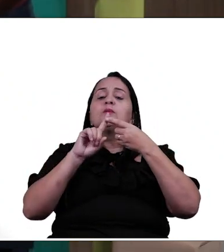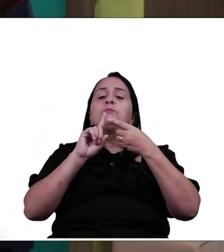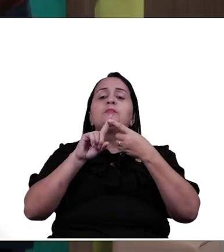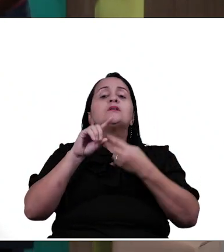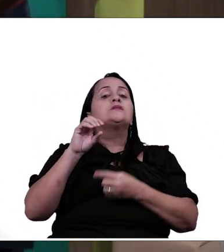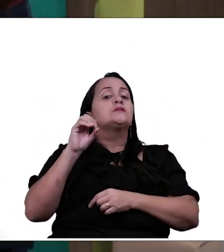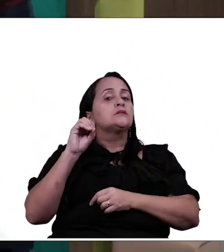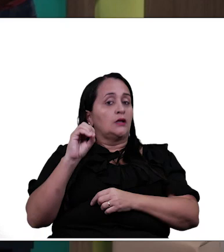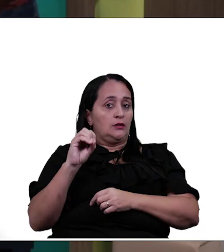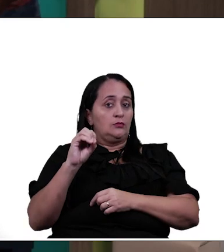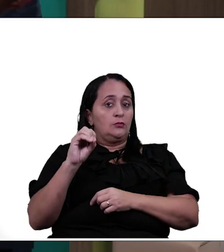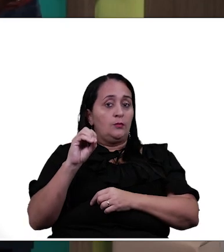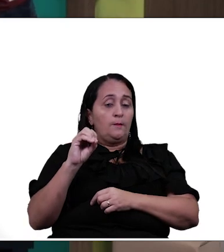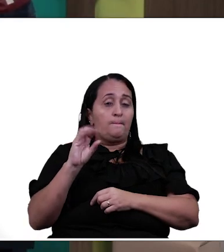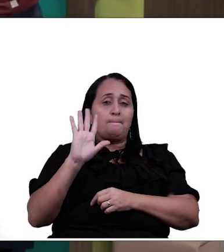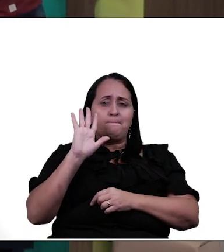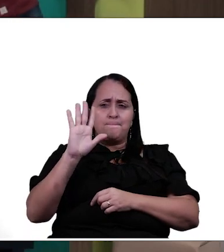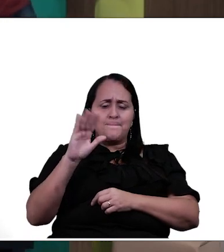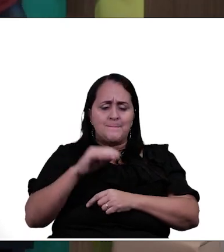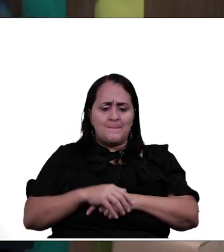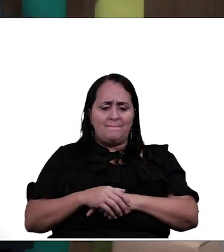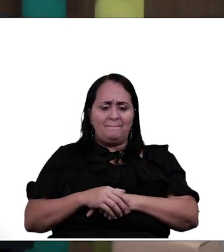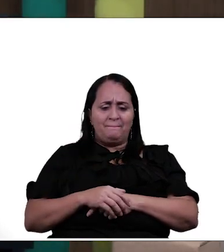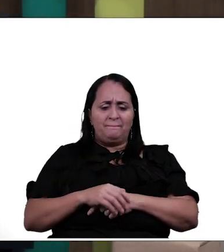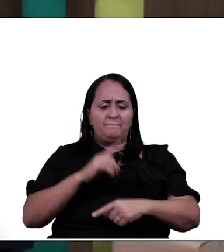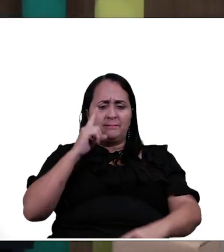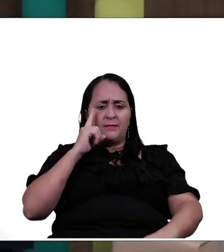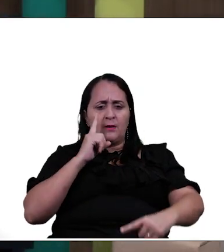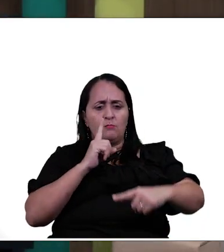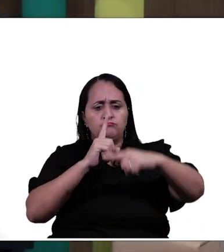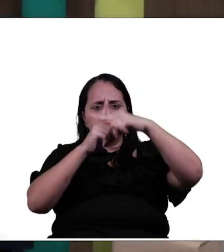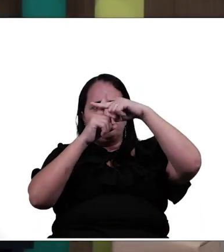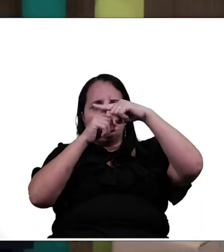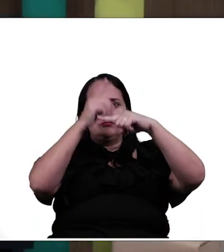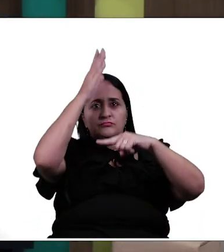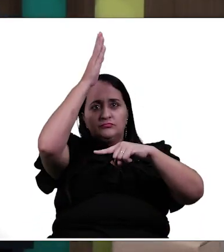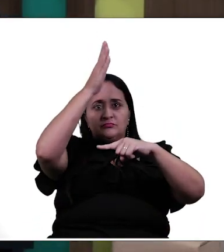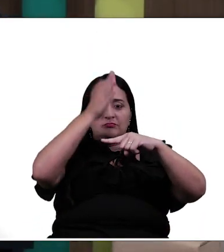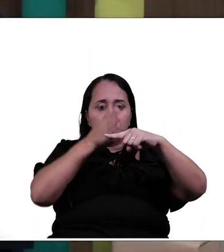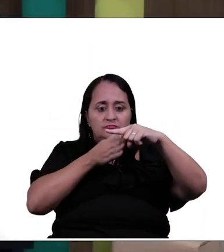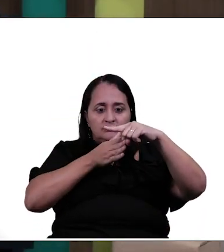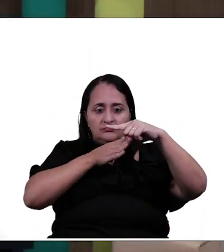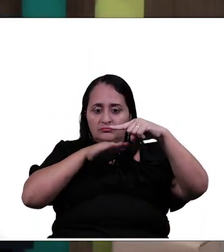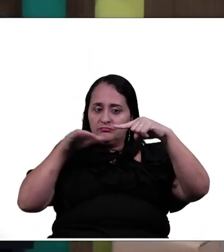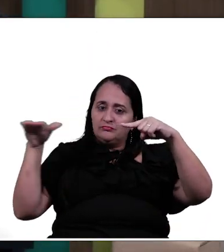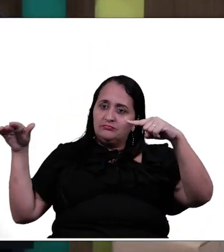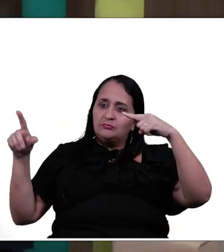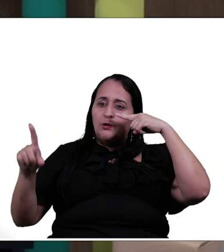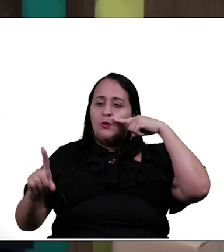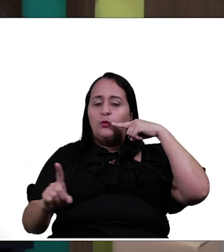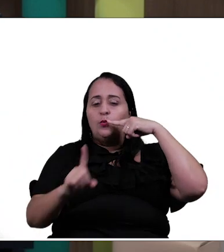uma dízima periódica simples. Mas observe, se eu tivesse